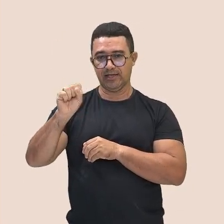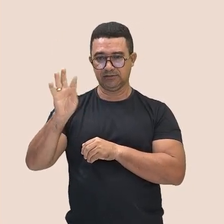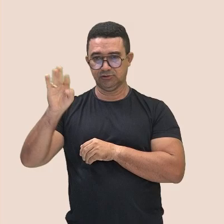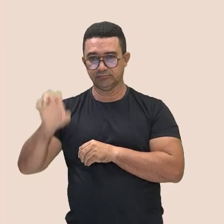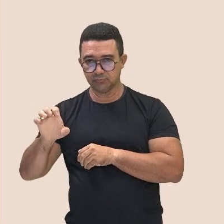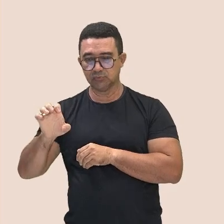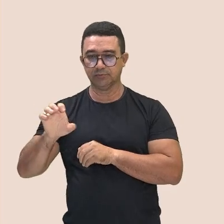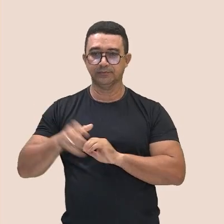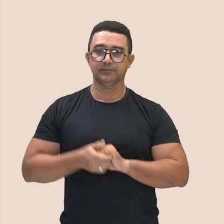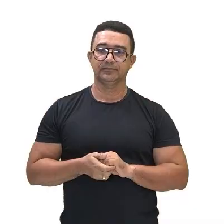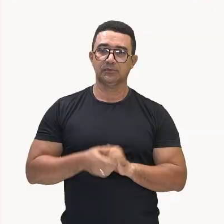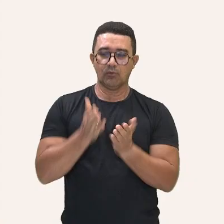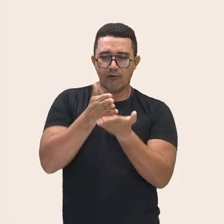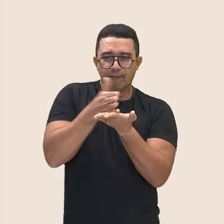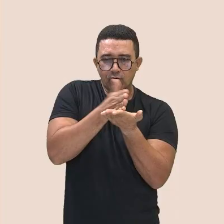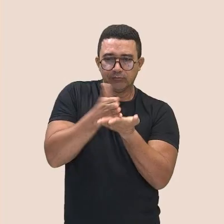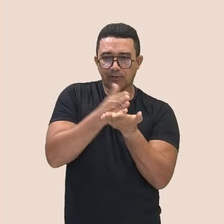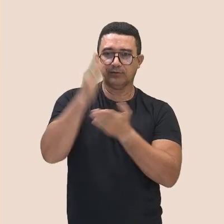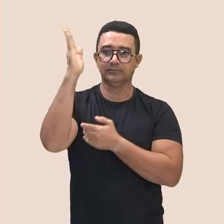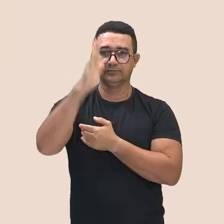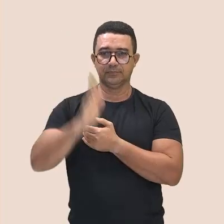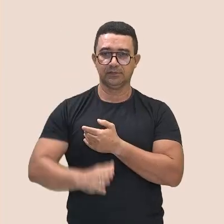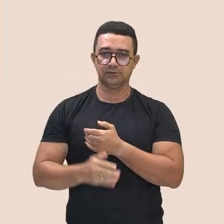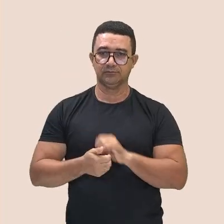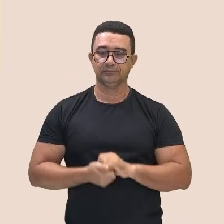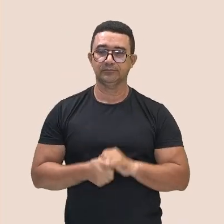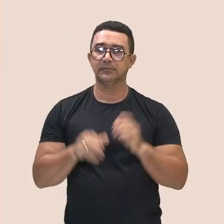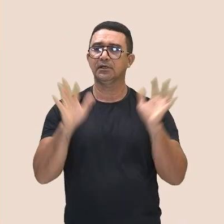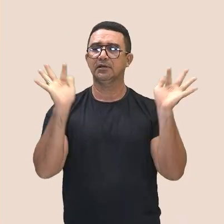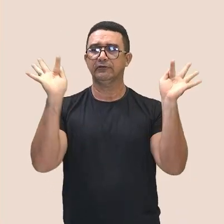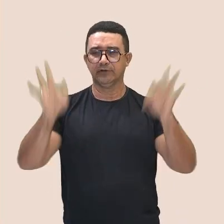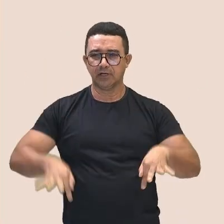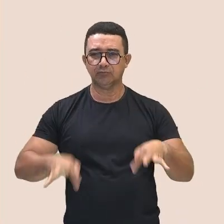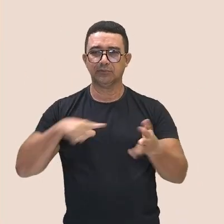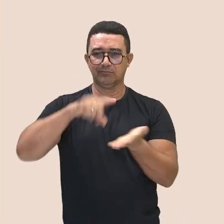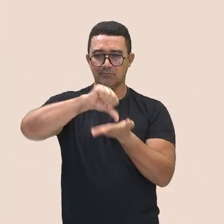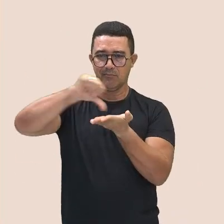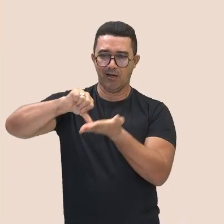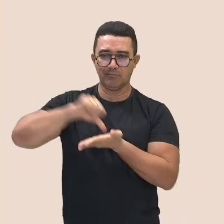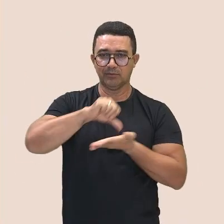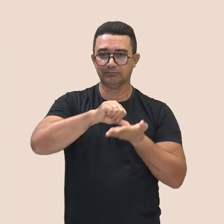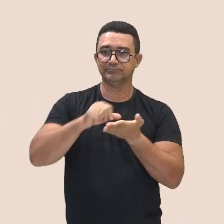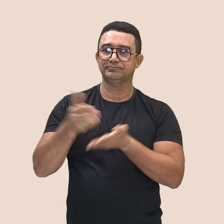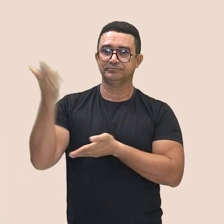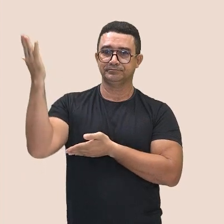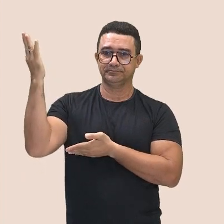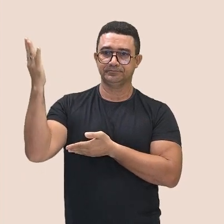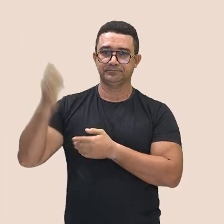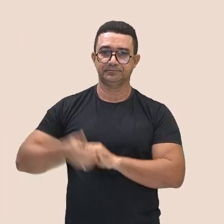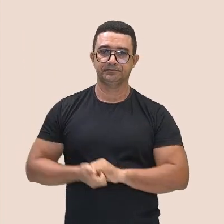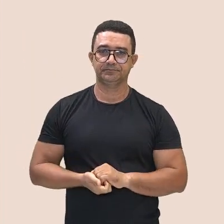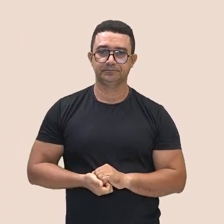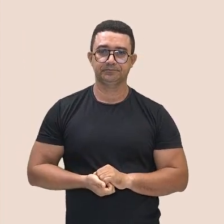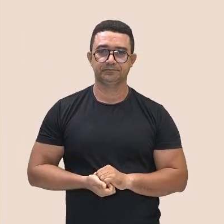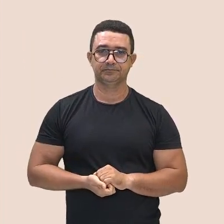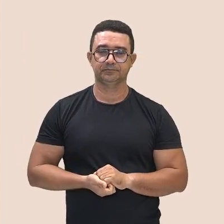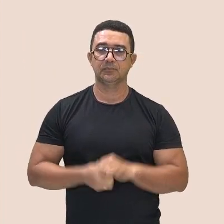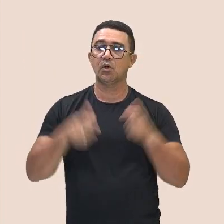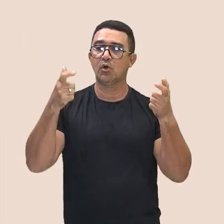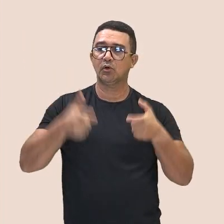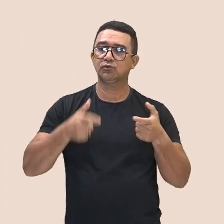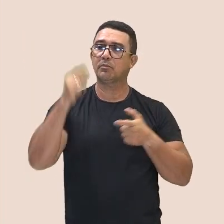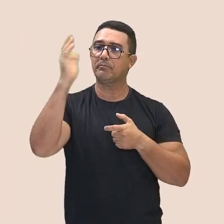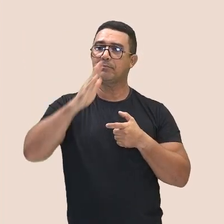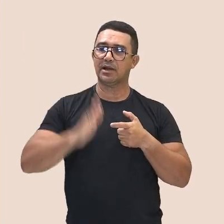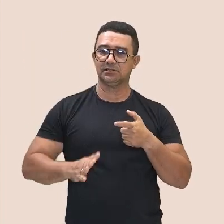as fronteiras do Brasil. E, por fim, o mapa do Tratado de Petrópolis, de 1903, onde o Brasil comprou